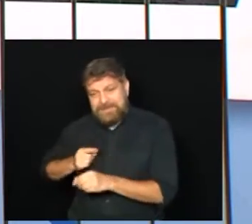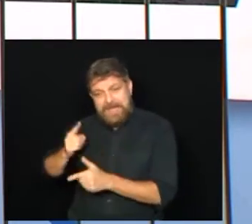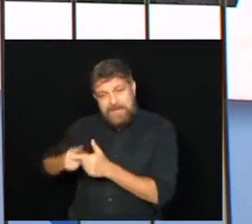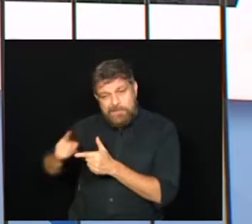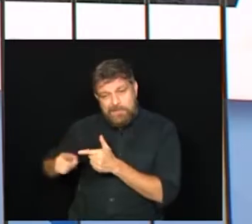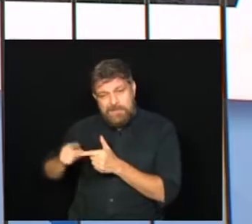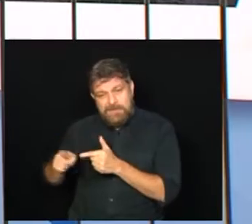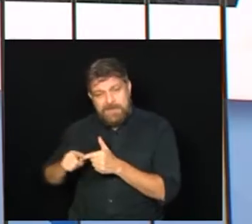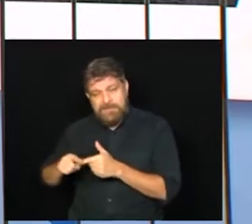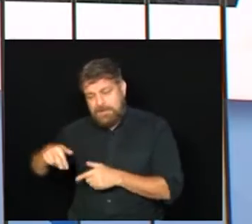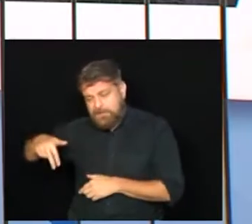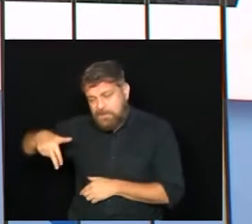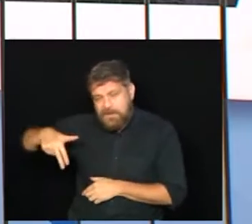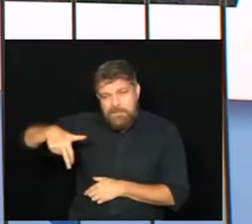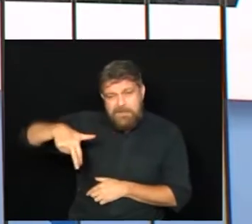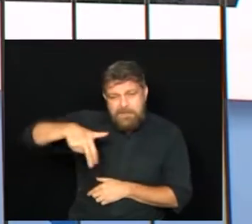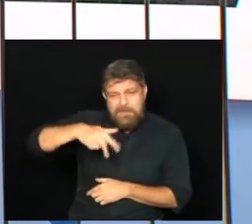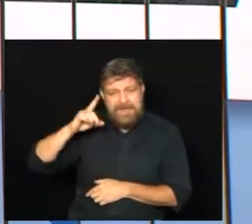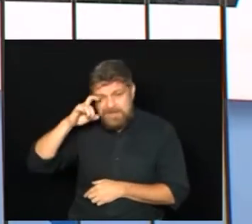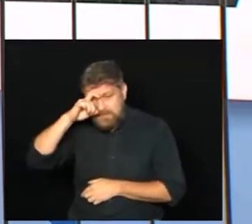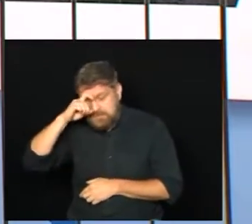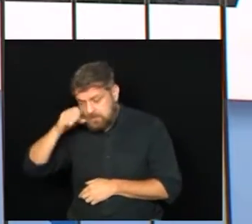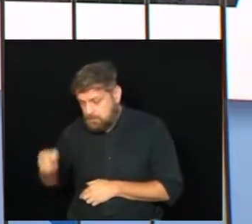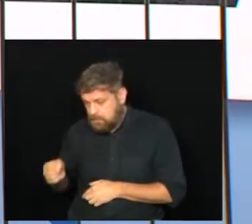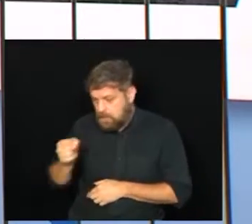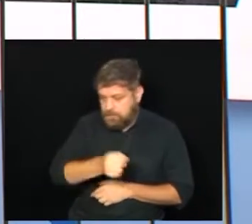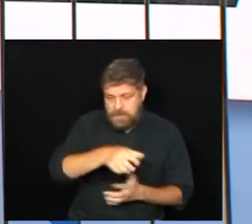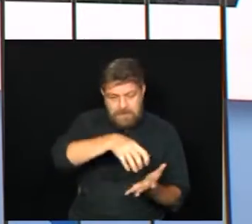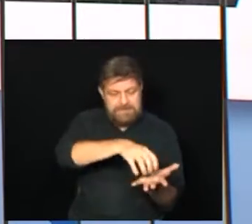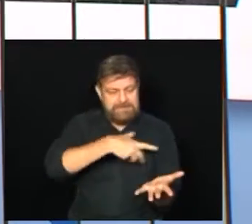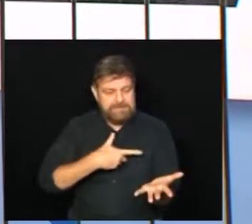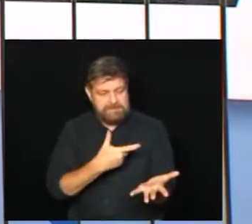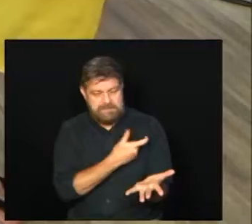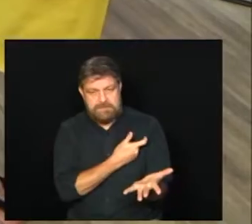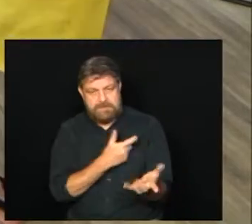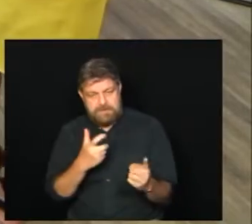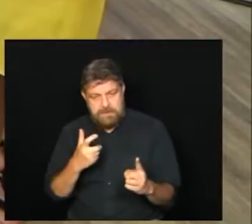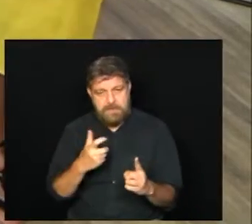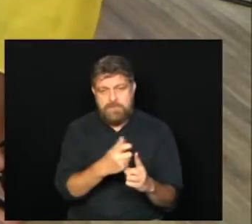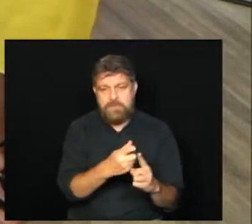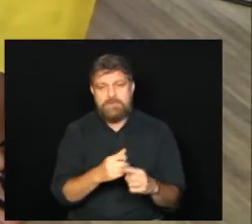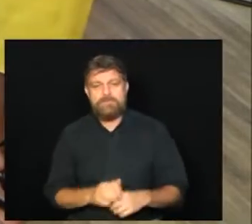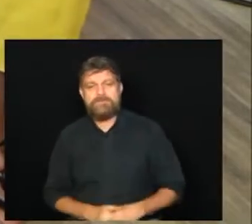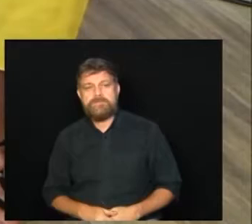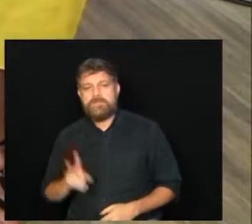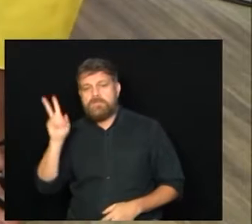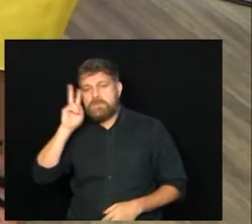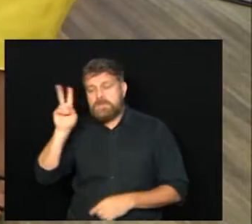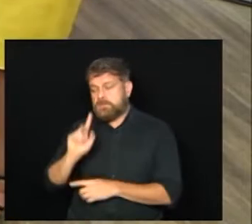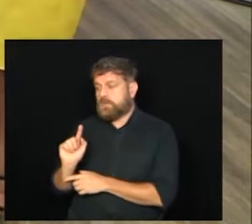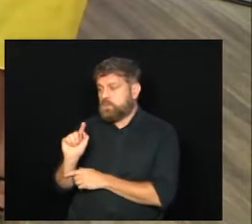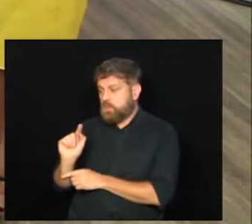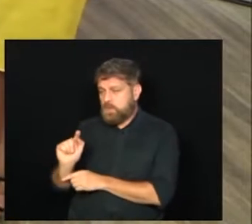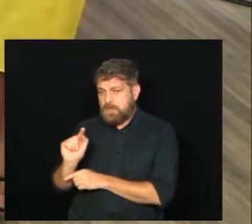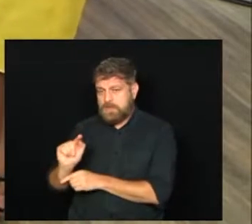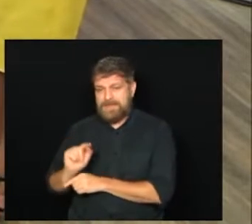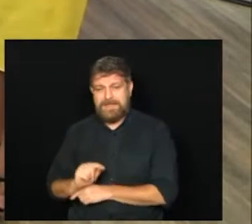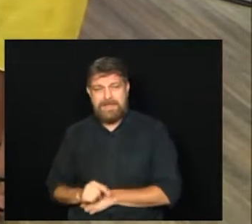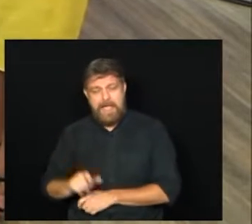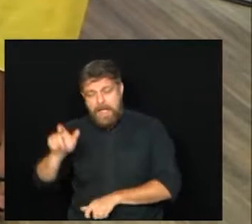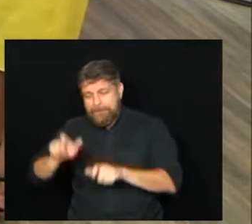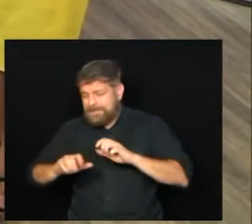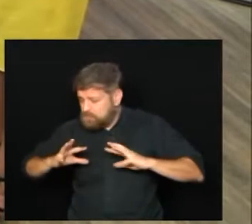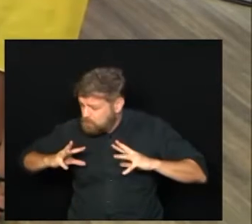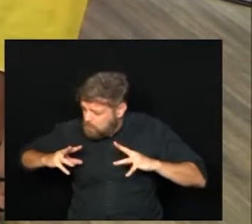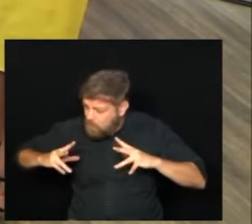de locomoção para o centro de saúde desses locais que eu acabei de falar. Lembrando que todas as